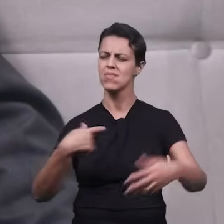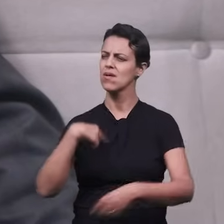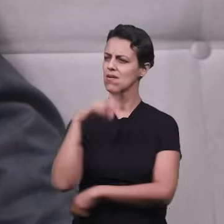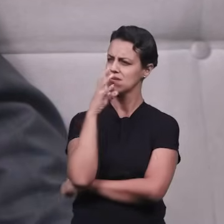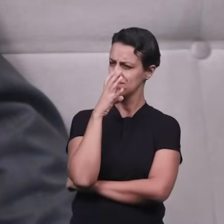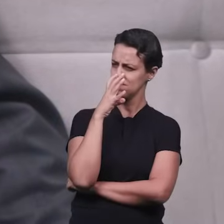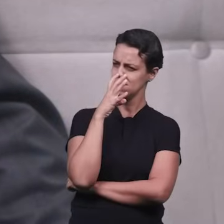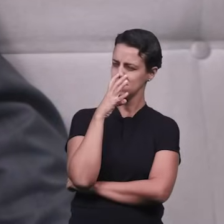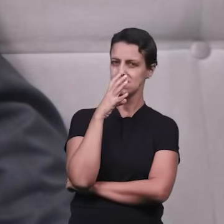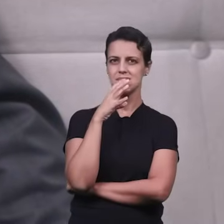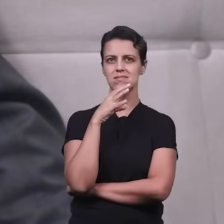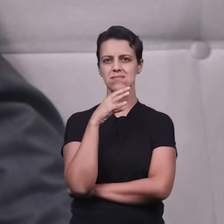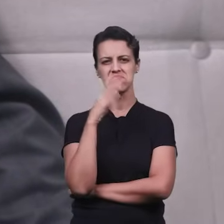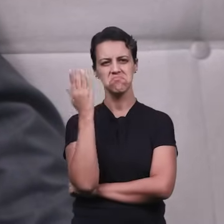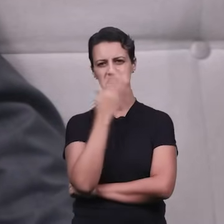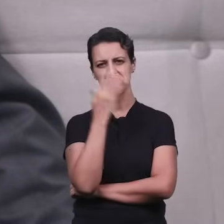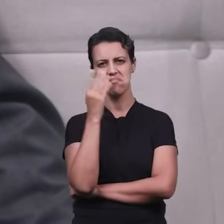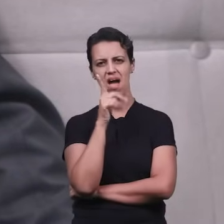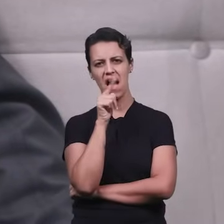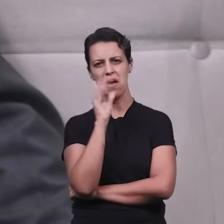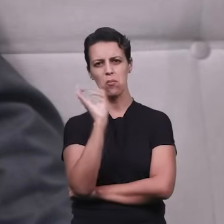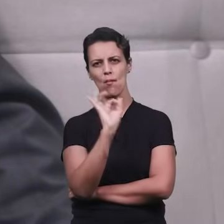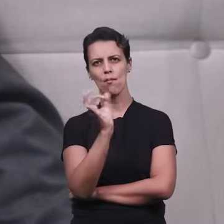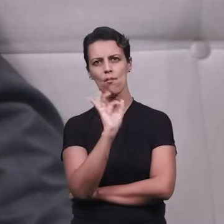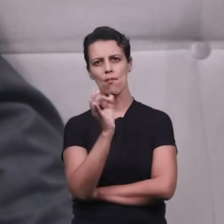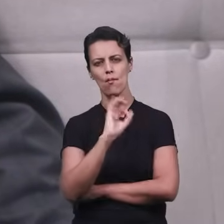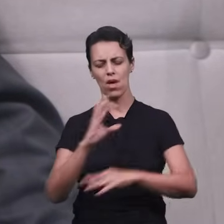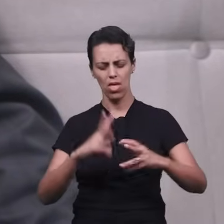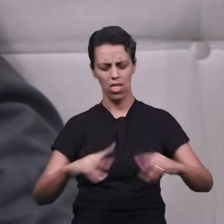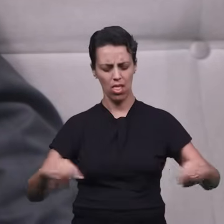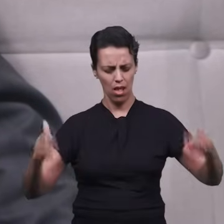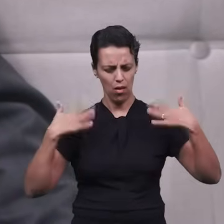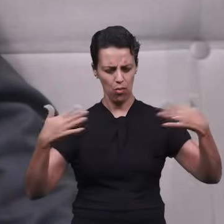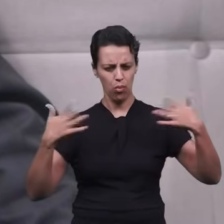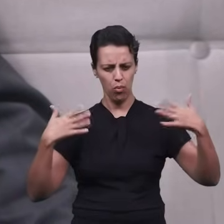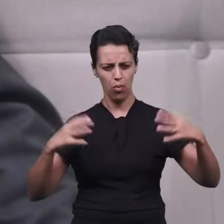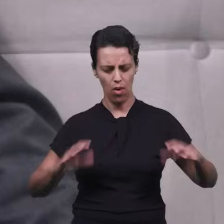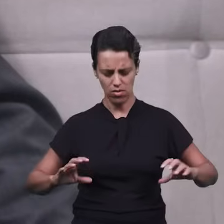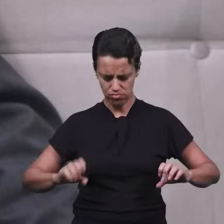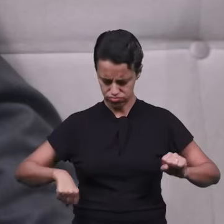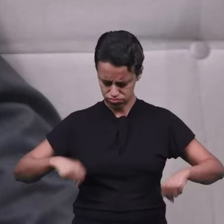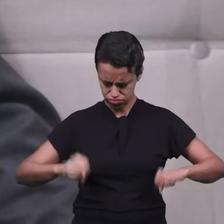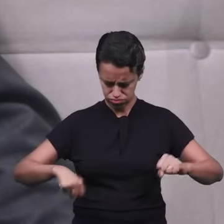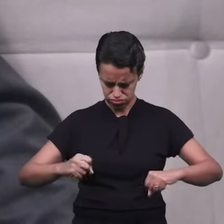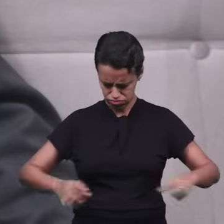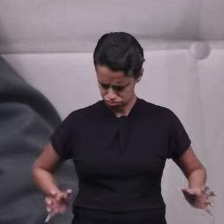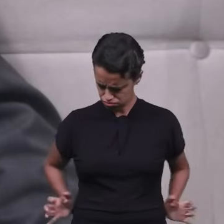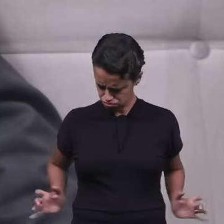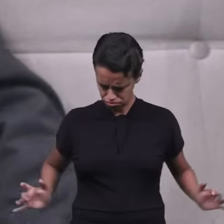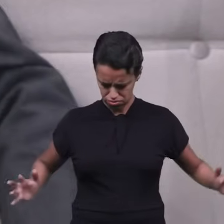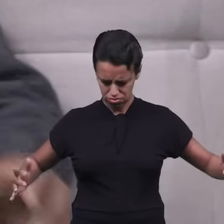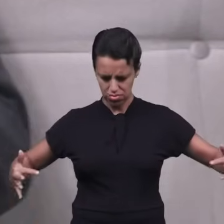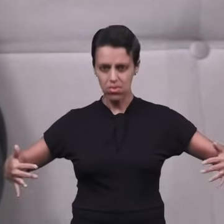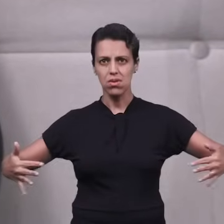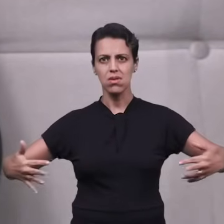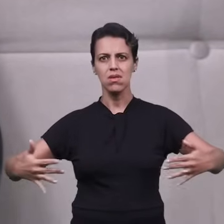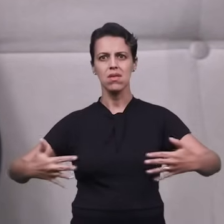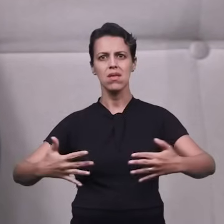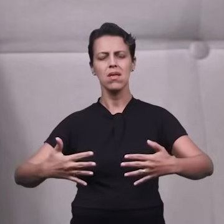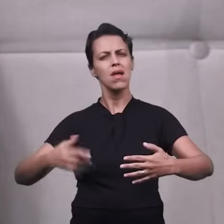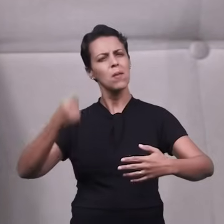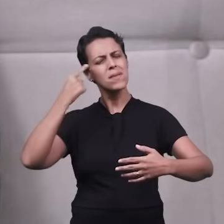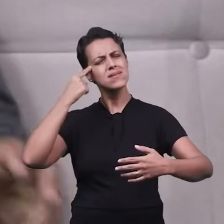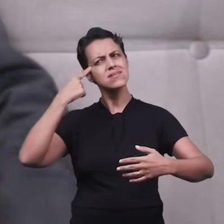ovelhas, falei, mas o que ele está fazendo naquele lugar? Não vi água, não vi nada, e estava lá, ele, no meio de um deserto, com um monte de ovelha em volta dele. eu fiquei pensando aonde